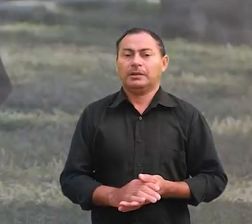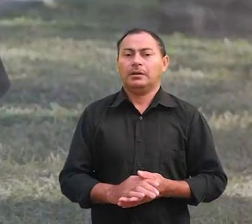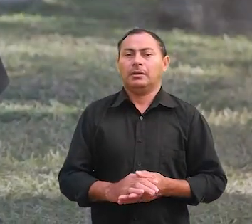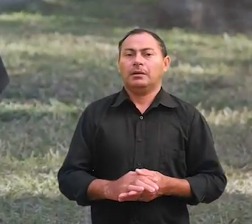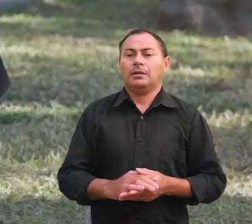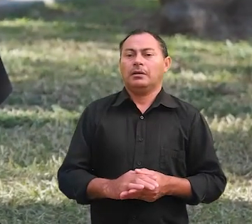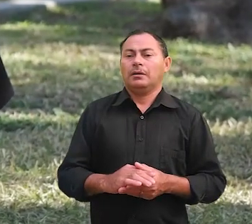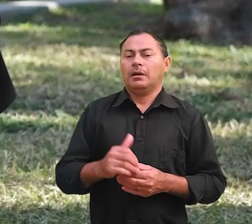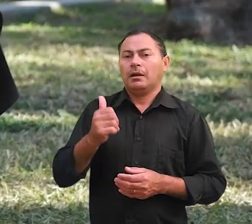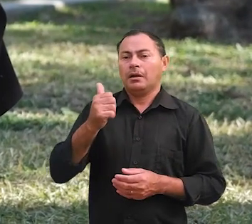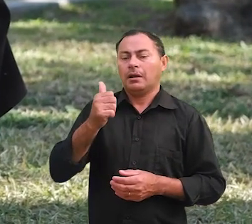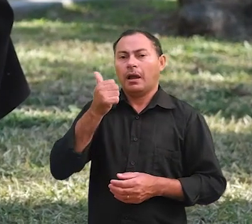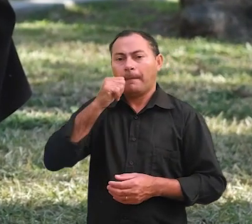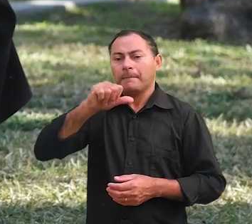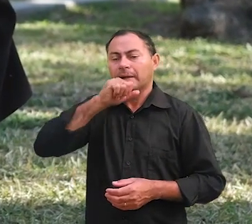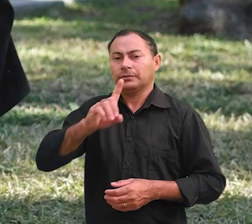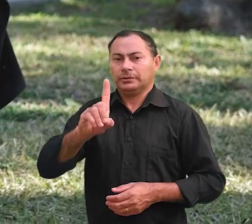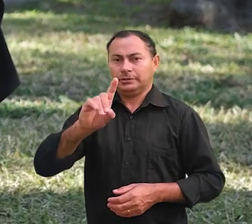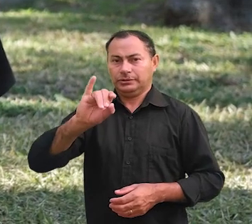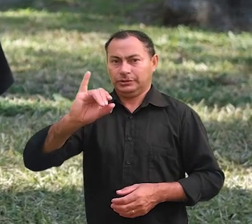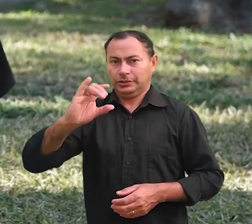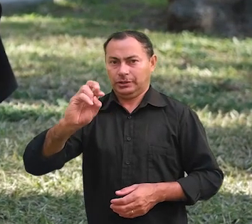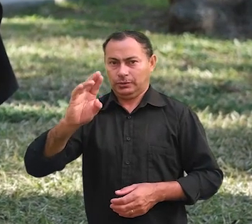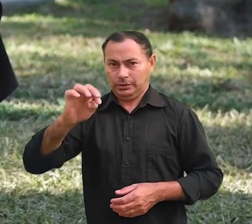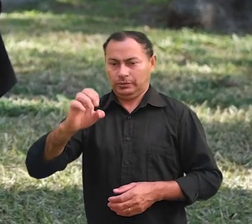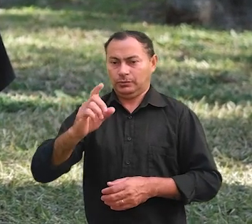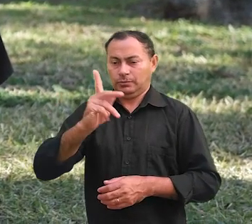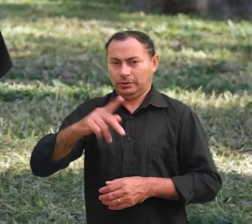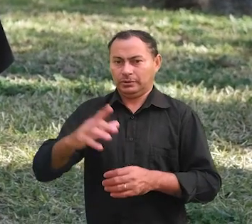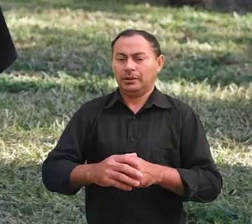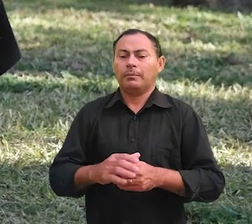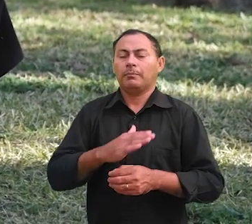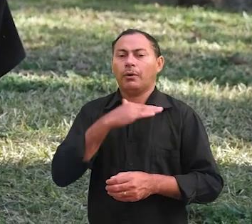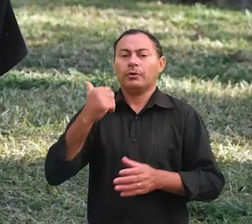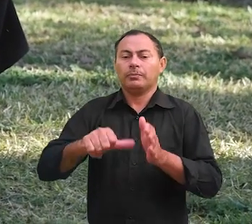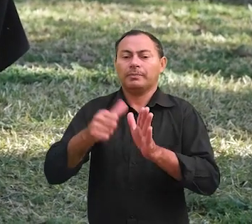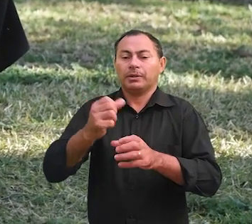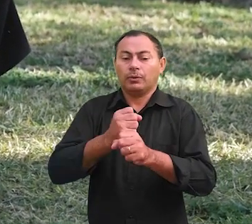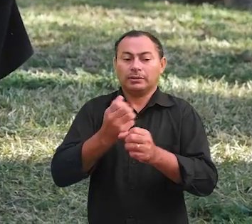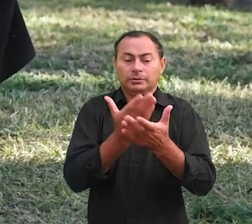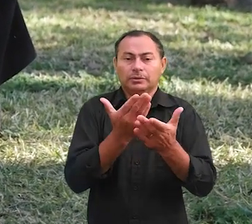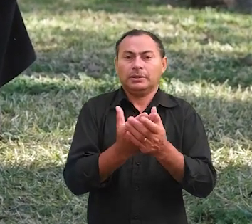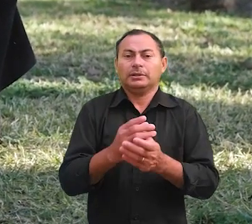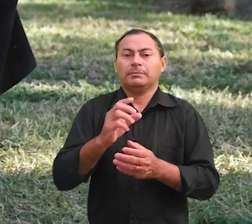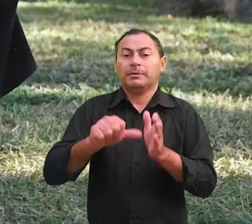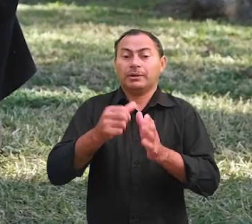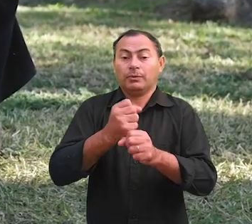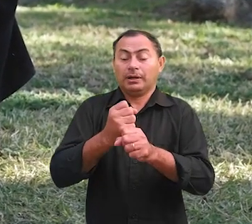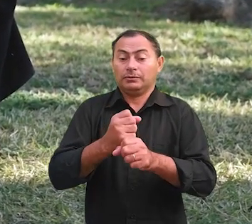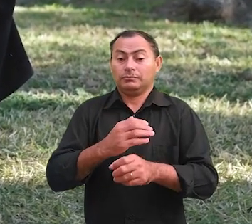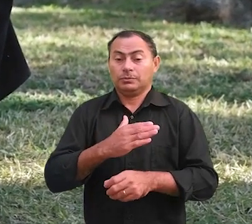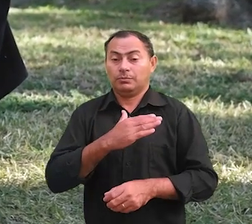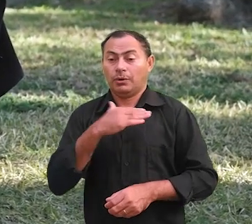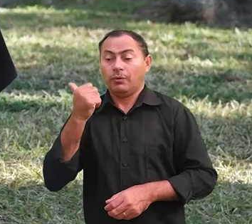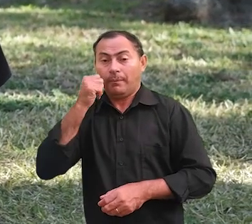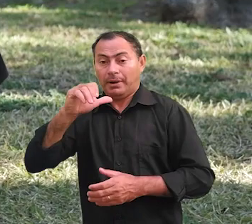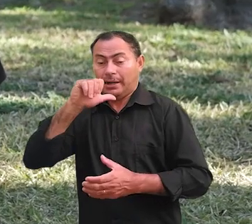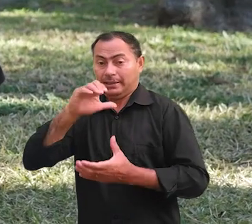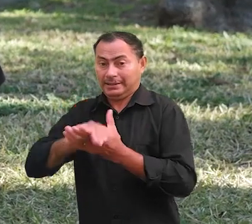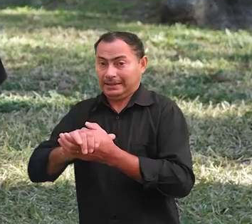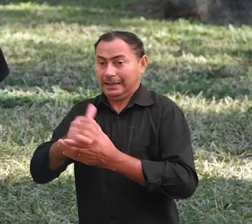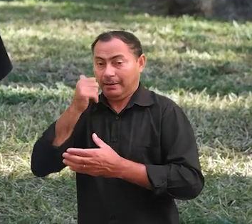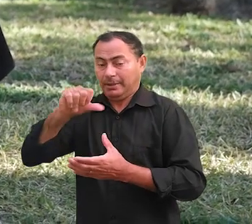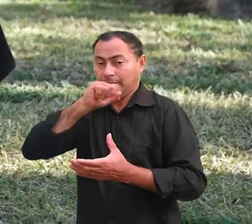a mãe do doutor decorar morreu Quando ele estava no primeiro ano do colegial durante cinco anos seu pai sofreu